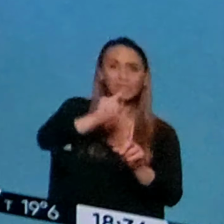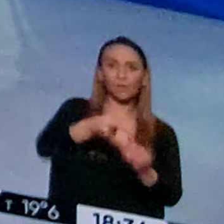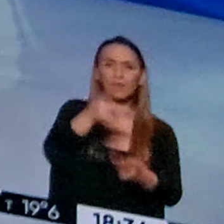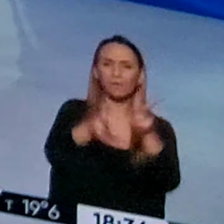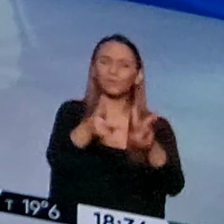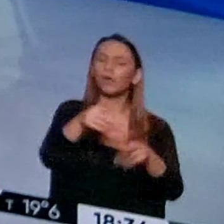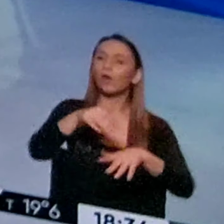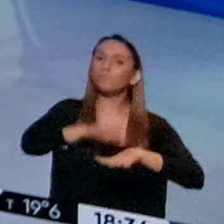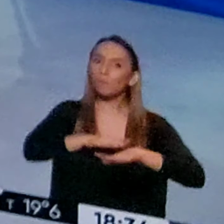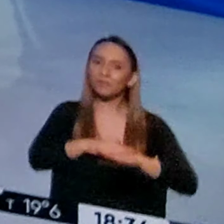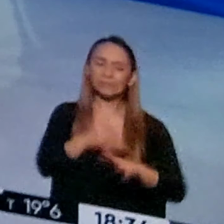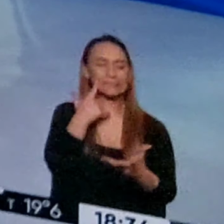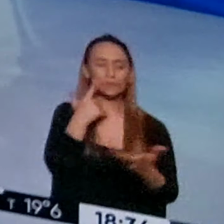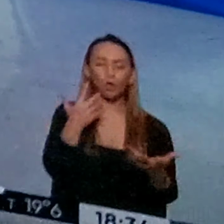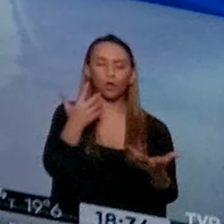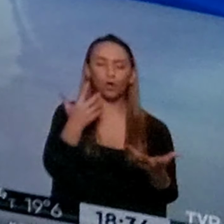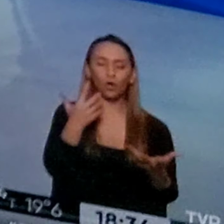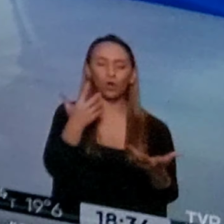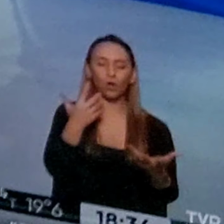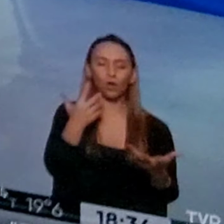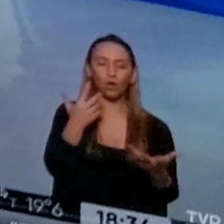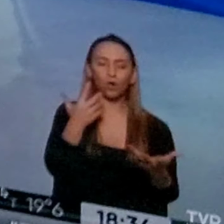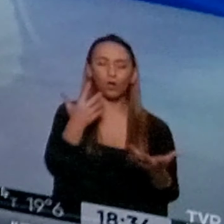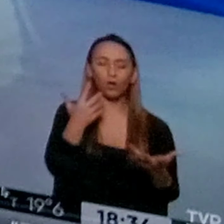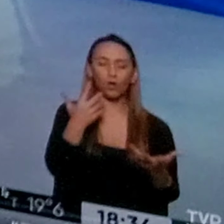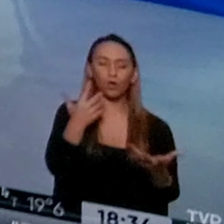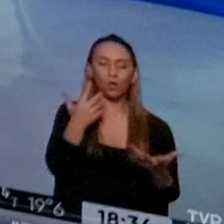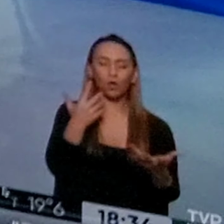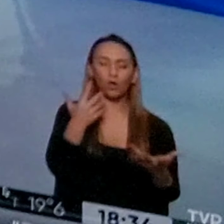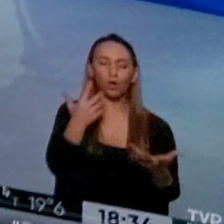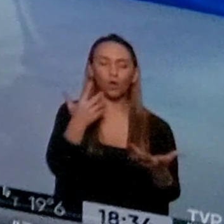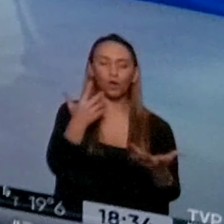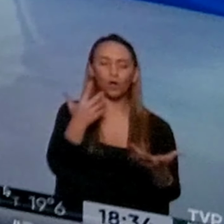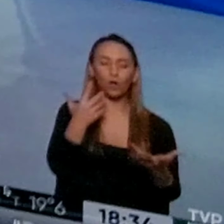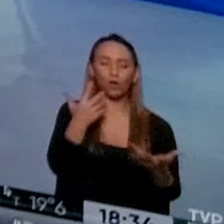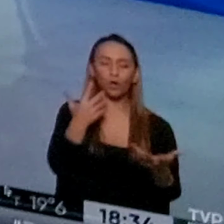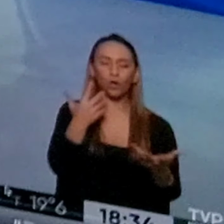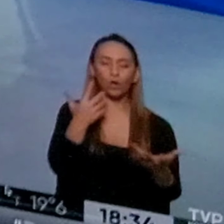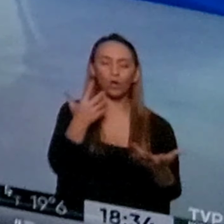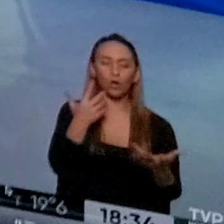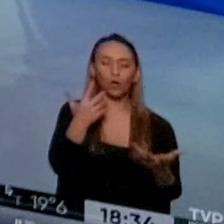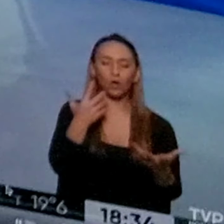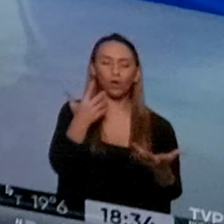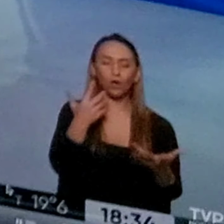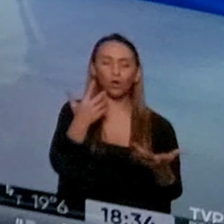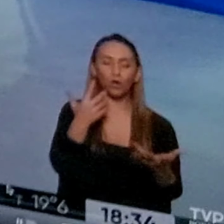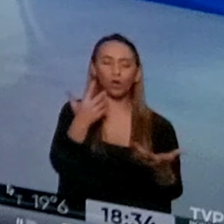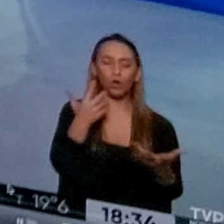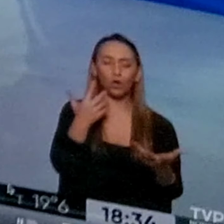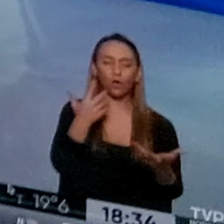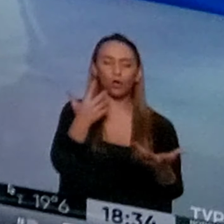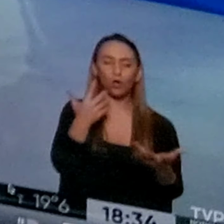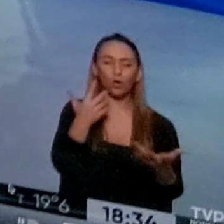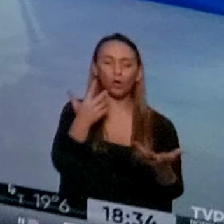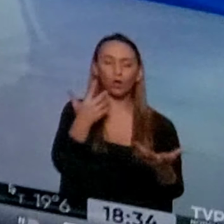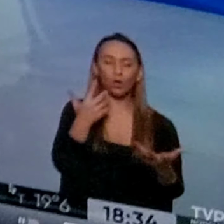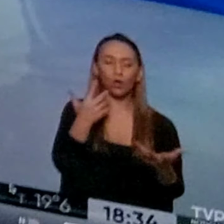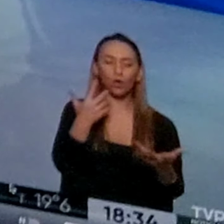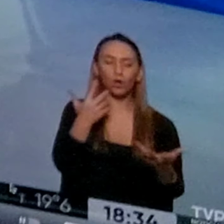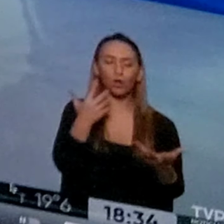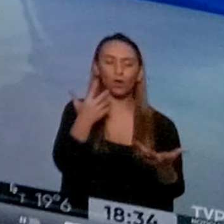increparon y particularmente al titular de la... Esse aqui é o Luiz Almagro, não é? Esse aqui é um militante que estava lá em protesto e